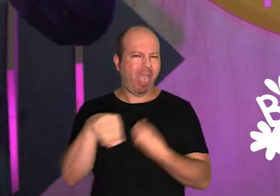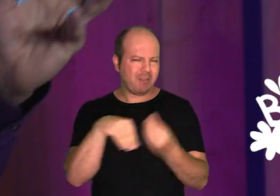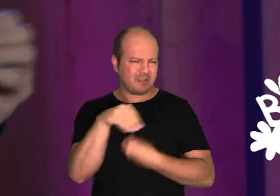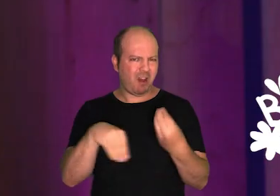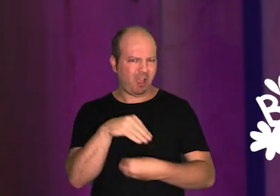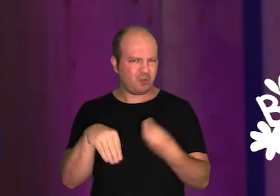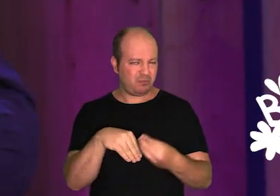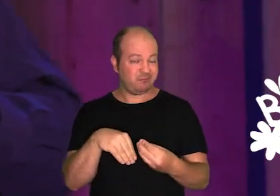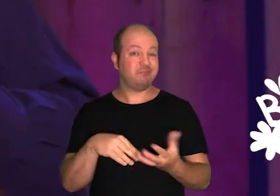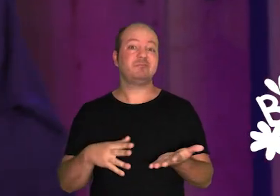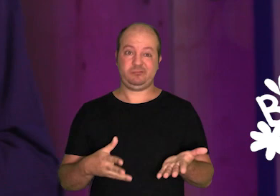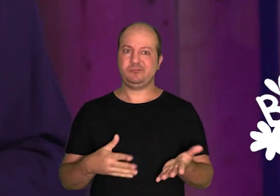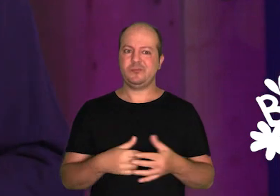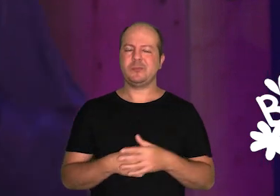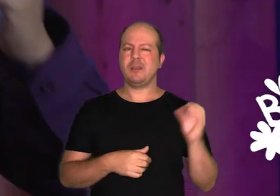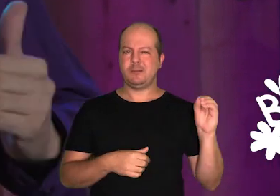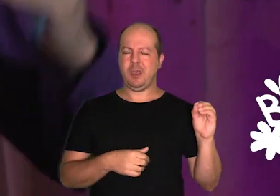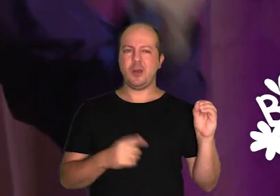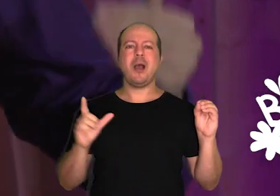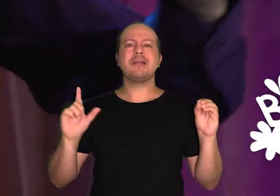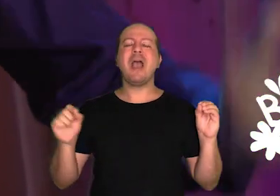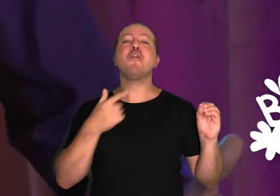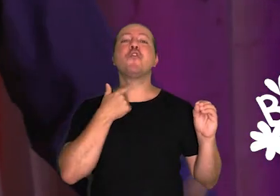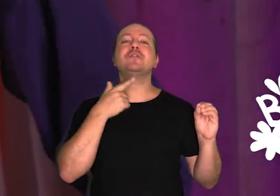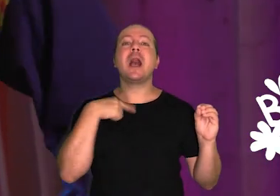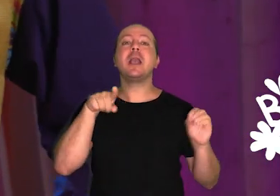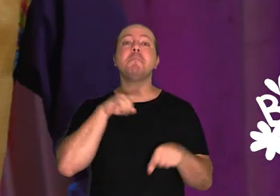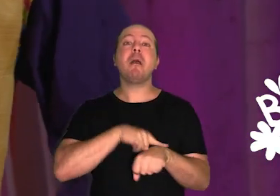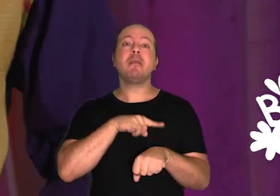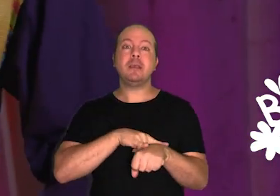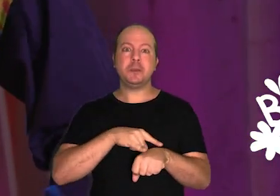mesclado. De 0 a 10, vontade de ir ao banheiro.